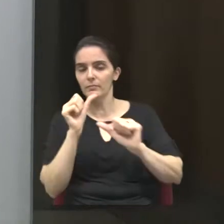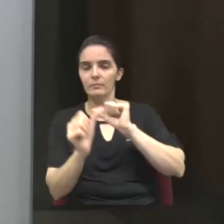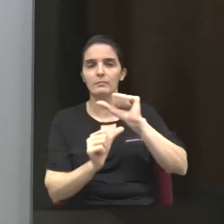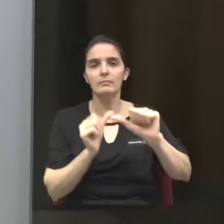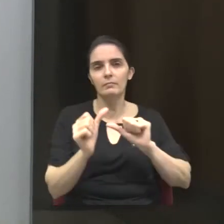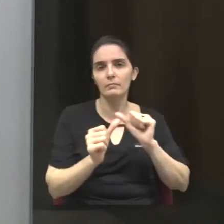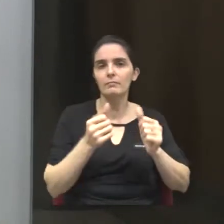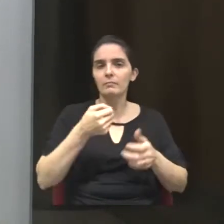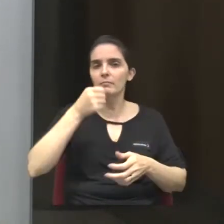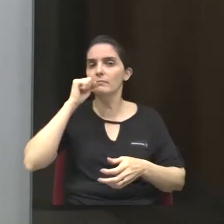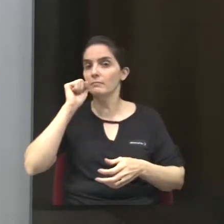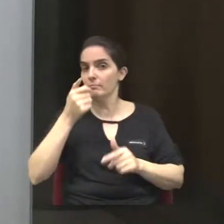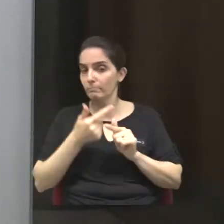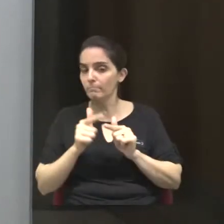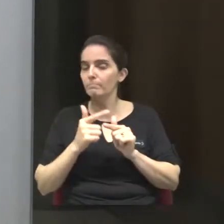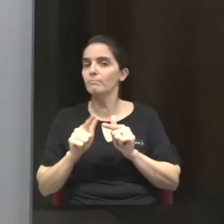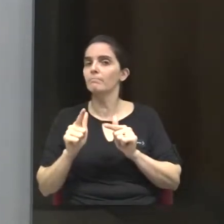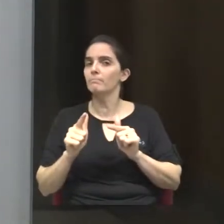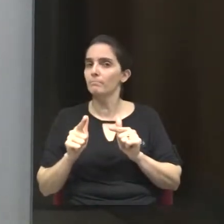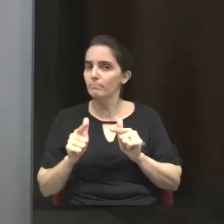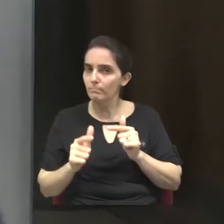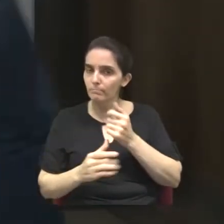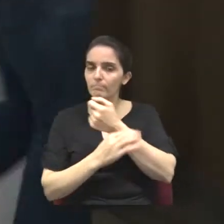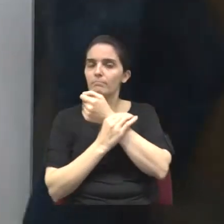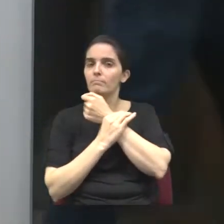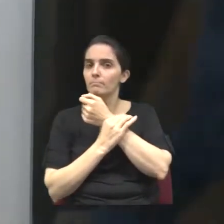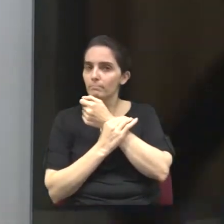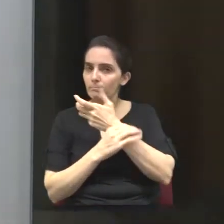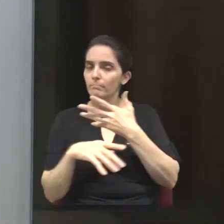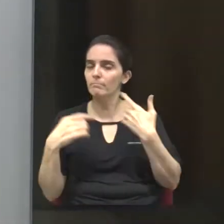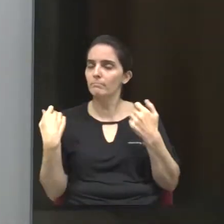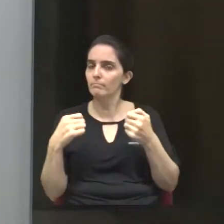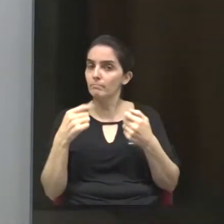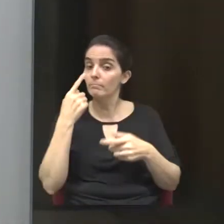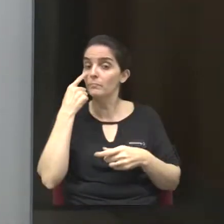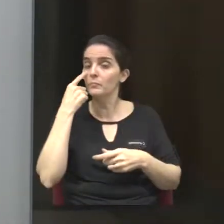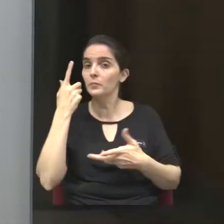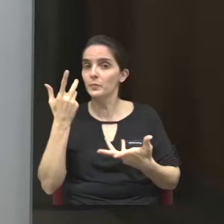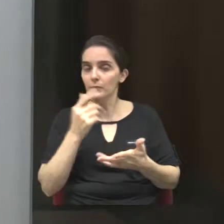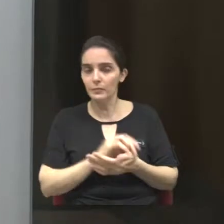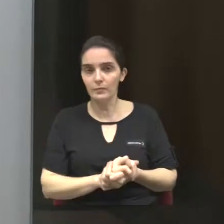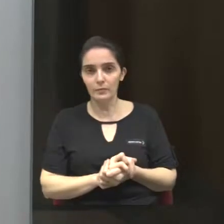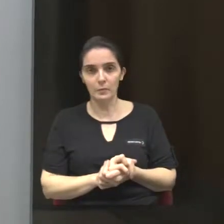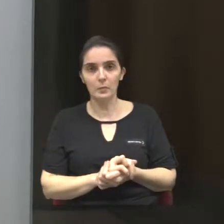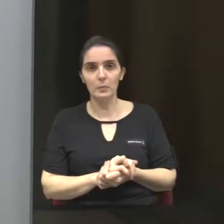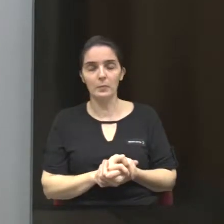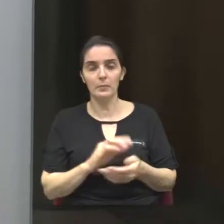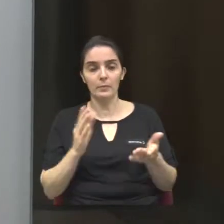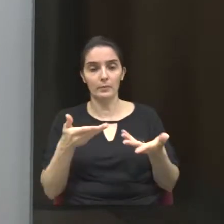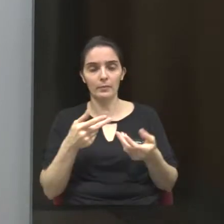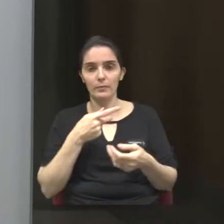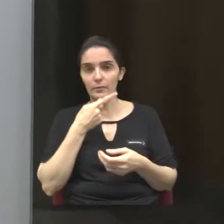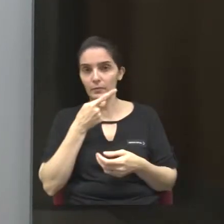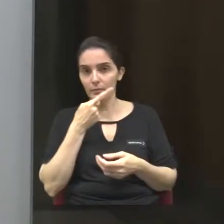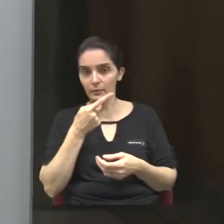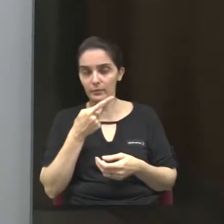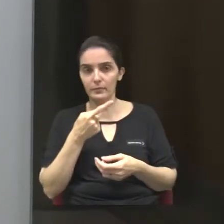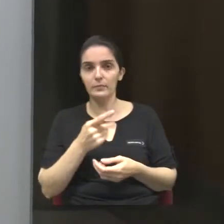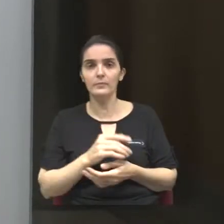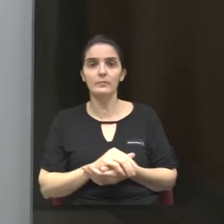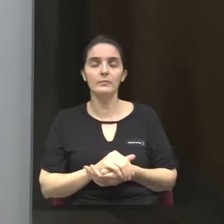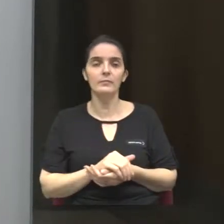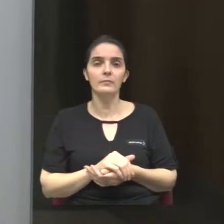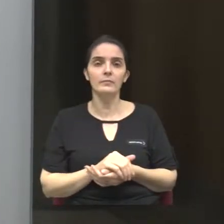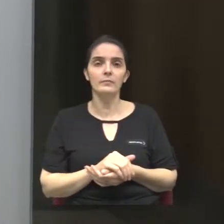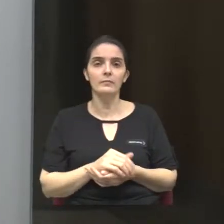sério, e a gente tem a colocação, a gente chama atenção aqui aos jovens que façam um uso moderado